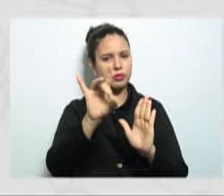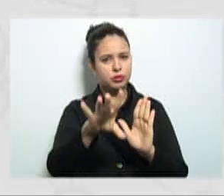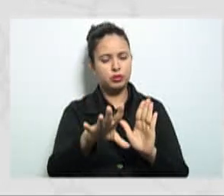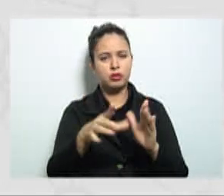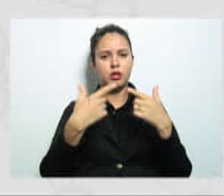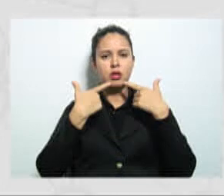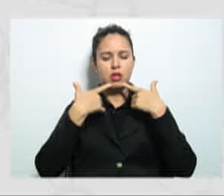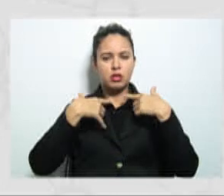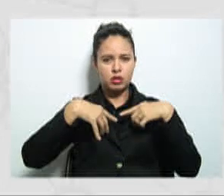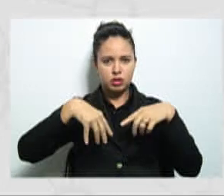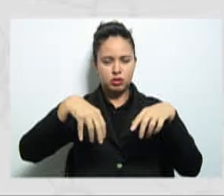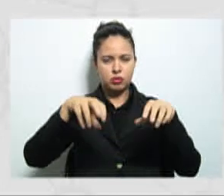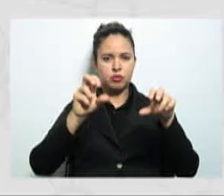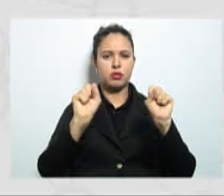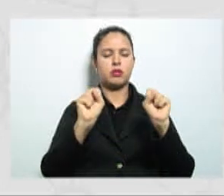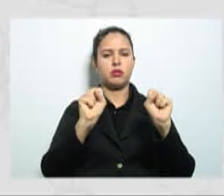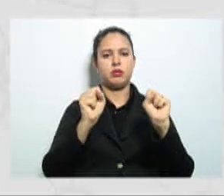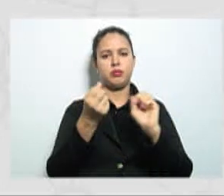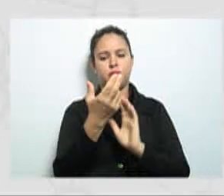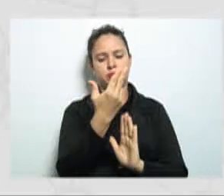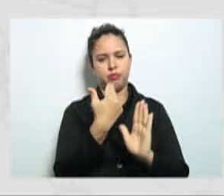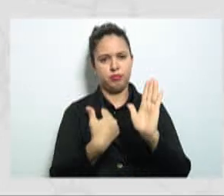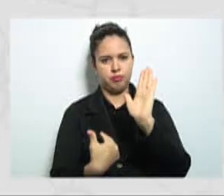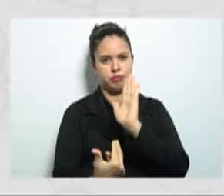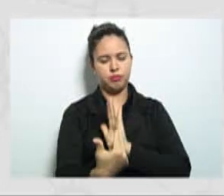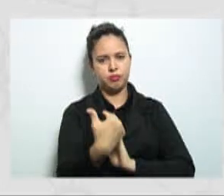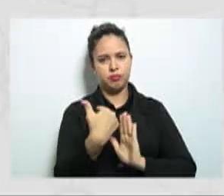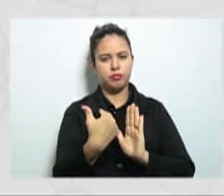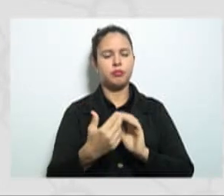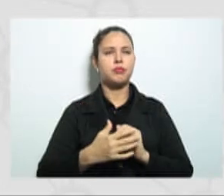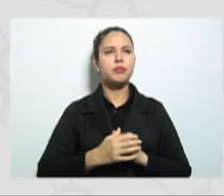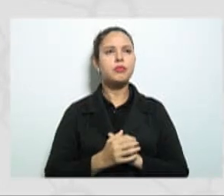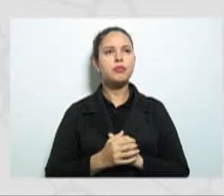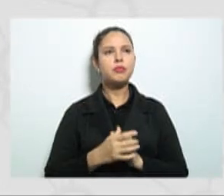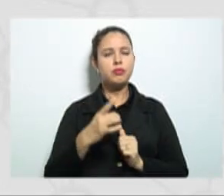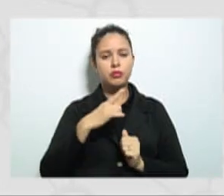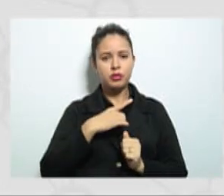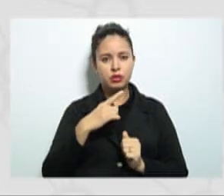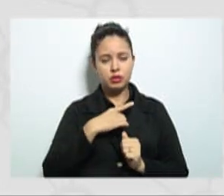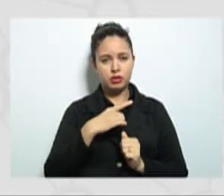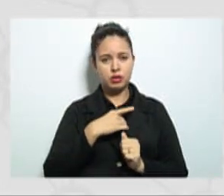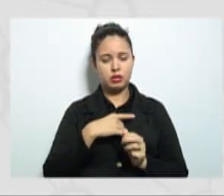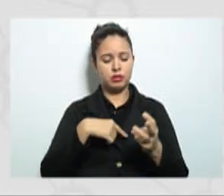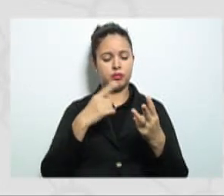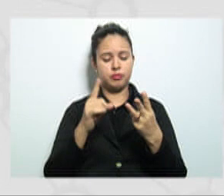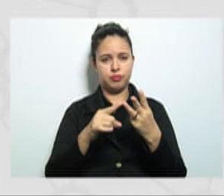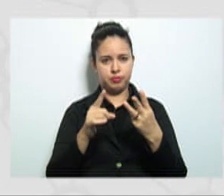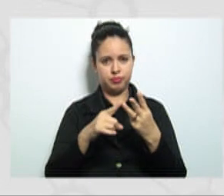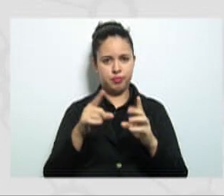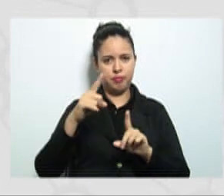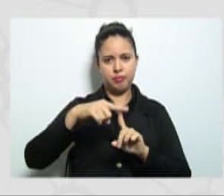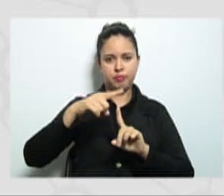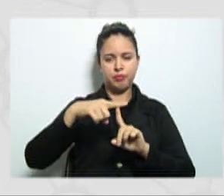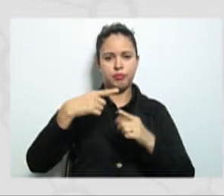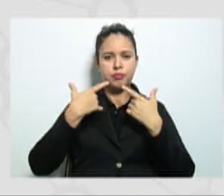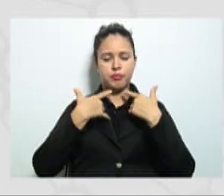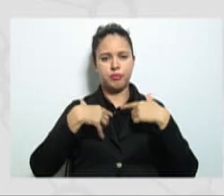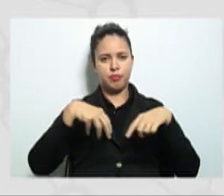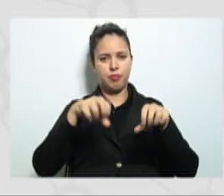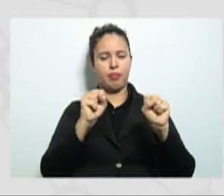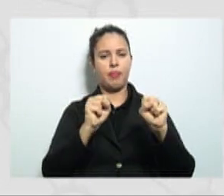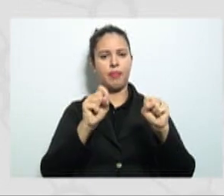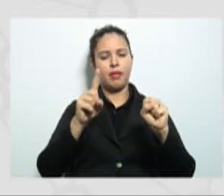linguagem não verbal. Professora Grace, nós também temos um terceiro tipo de linguagem, não é? Sim, nós temos a